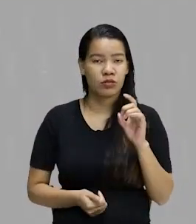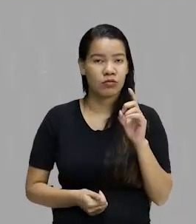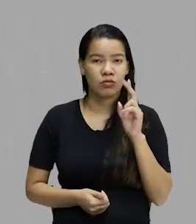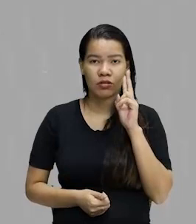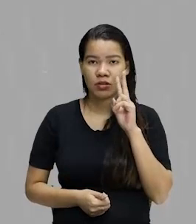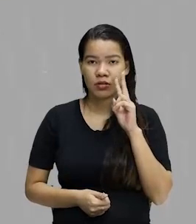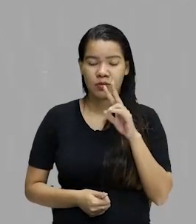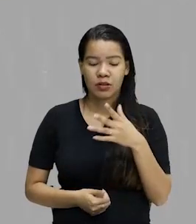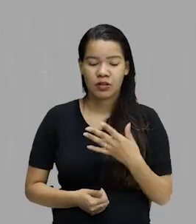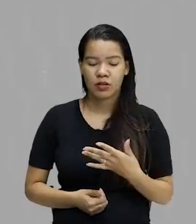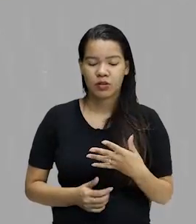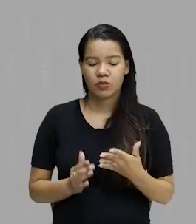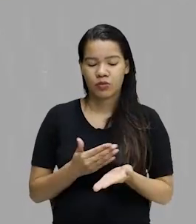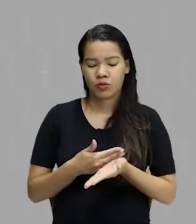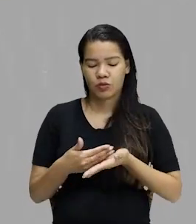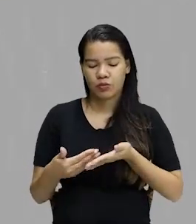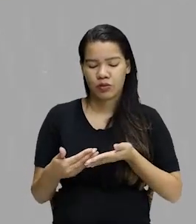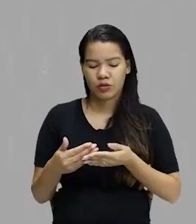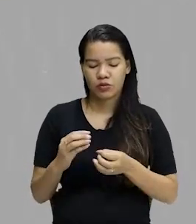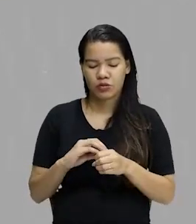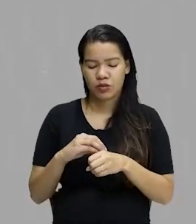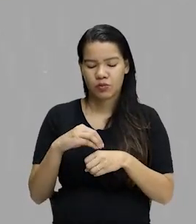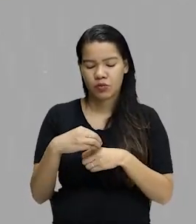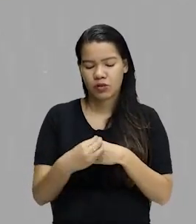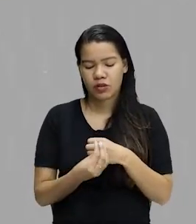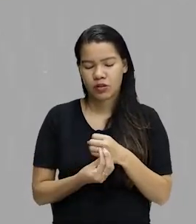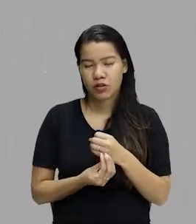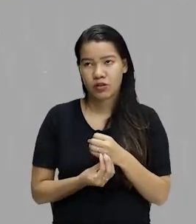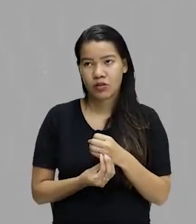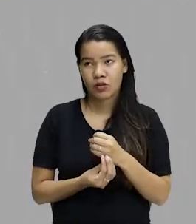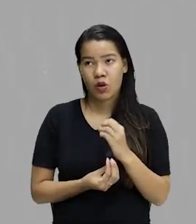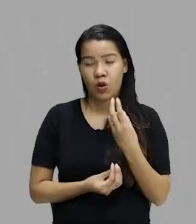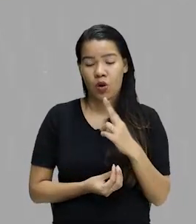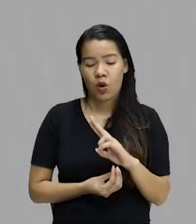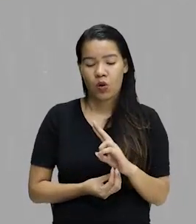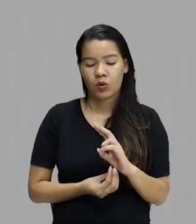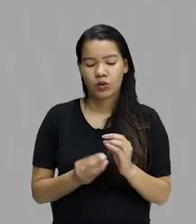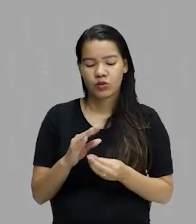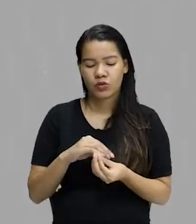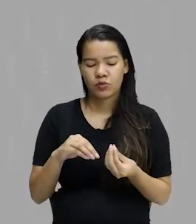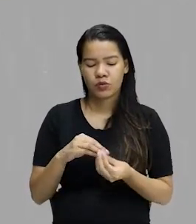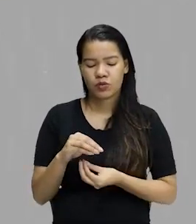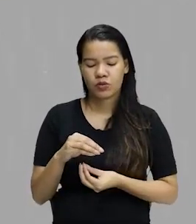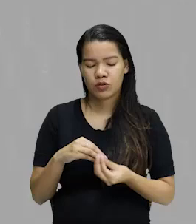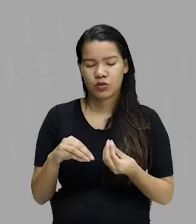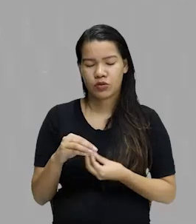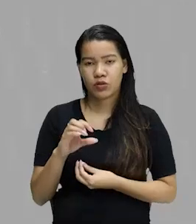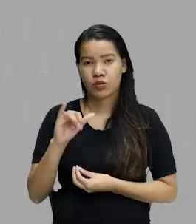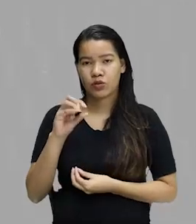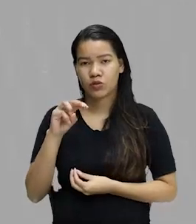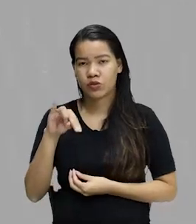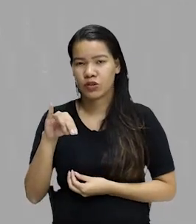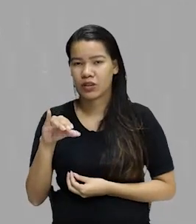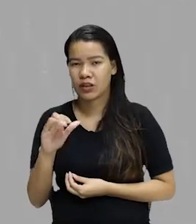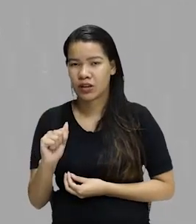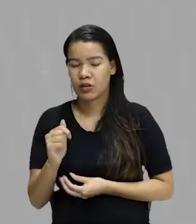começo da molécula ou da substância iônica, o começo